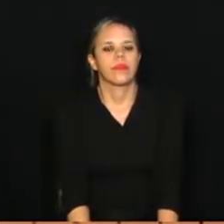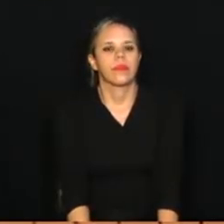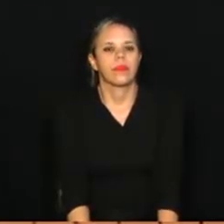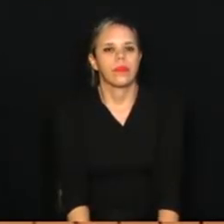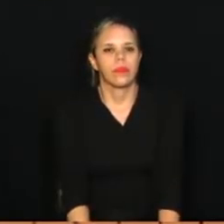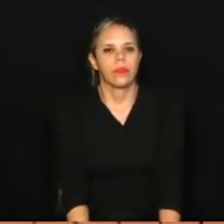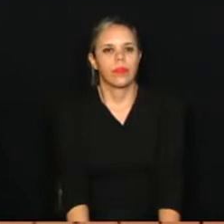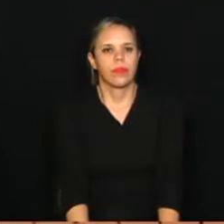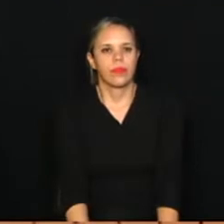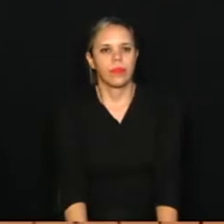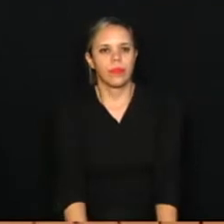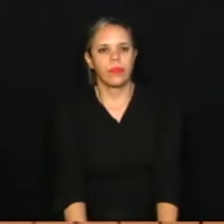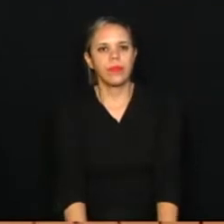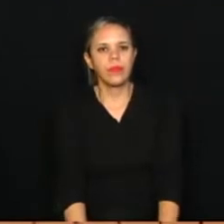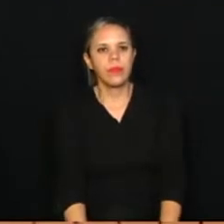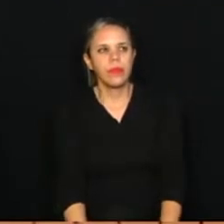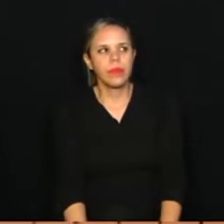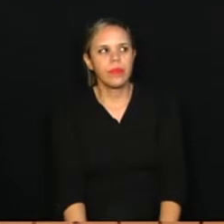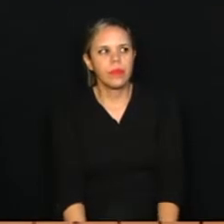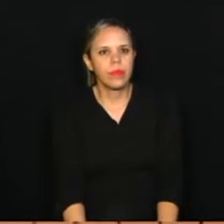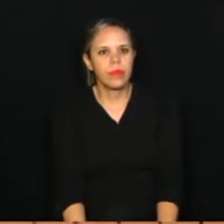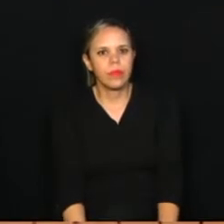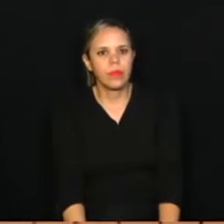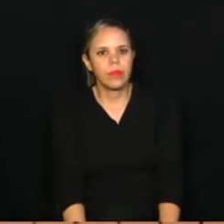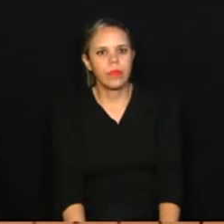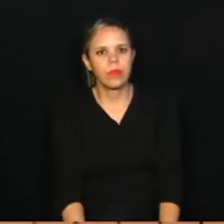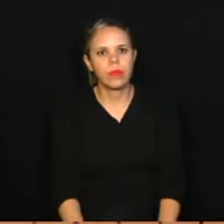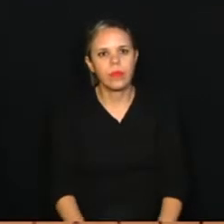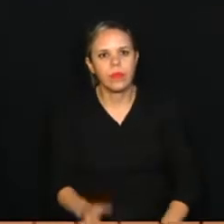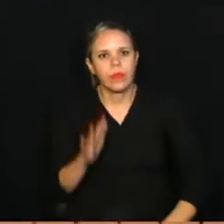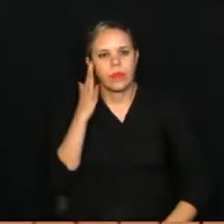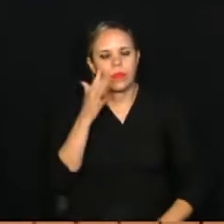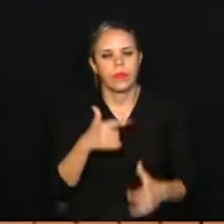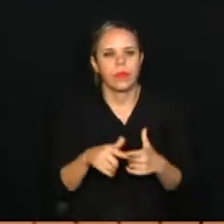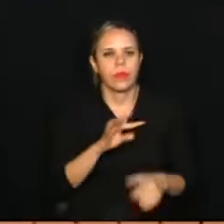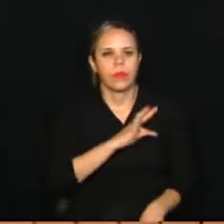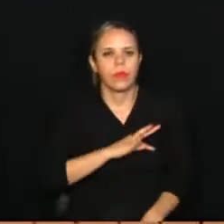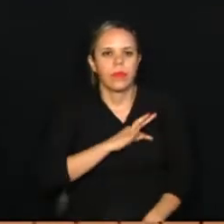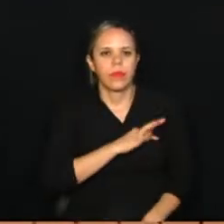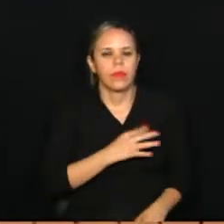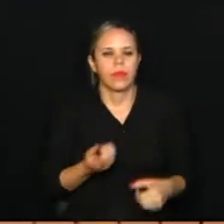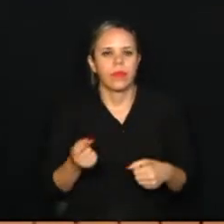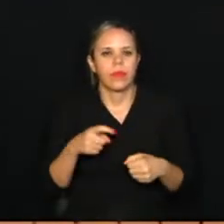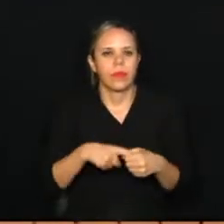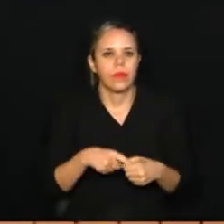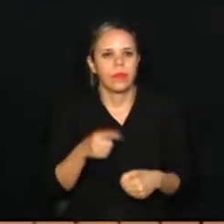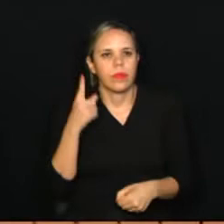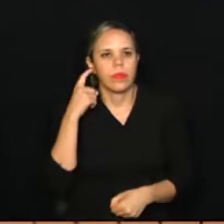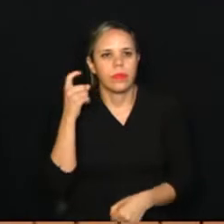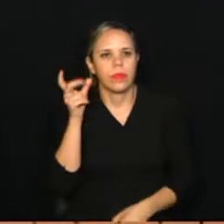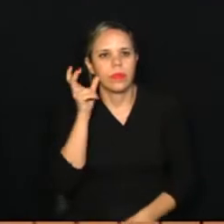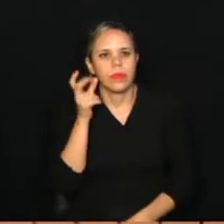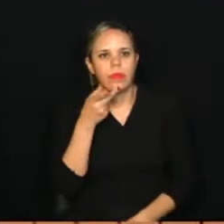um segundinho aqui que eu estou resolvendo um problema técnico aqui, já volto o áudio. Peraí.